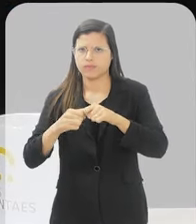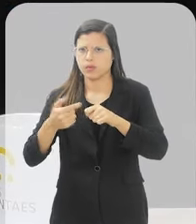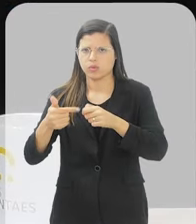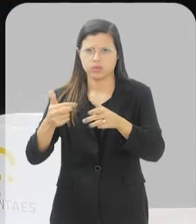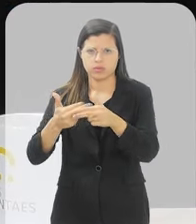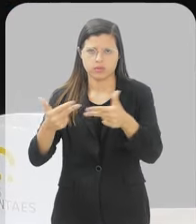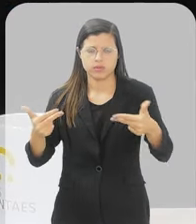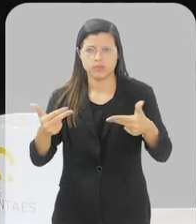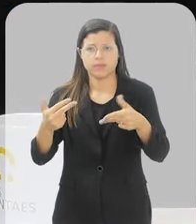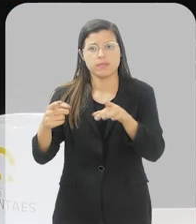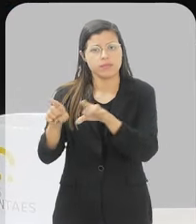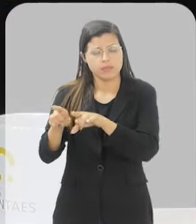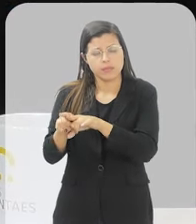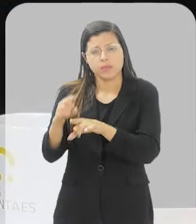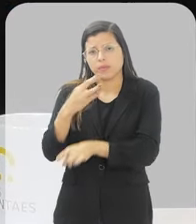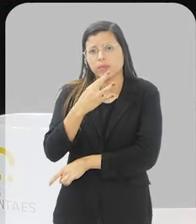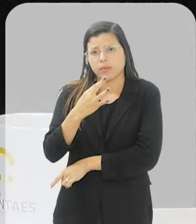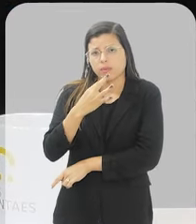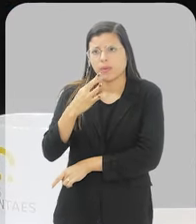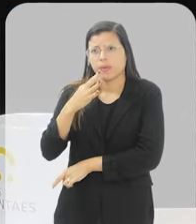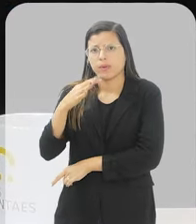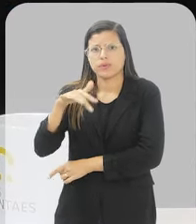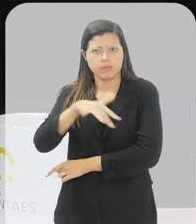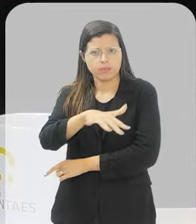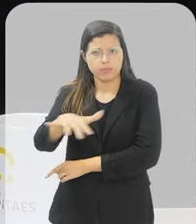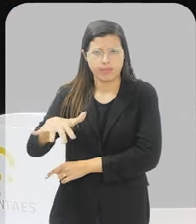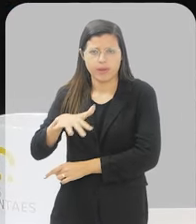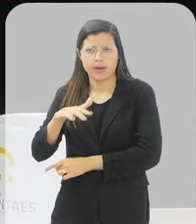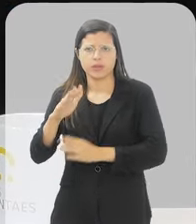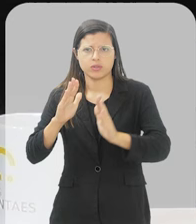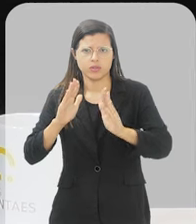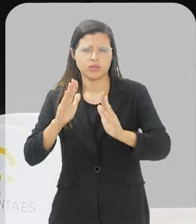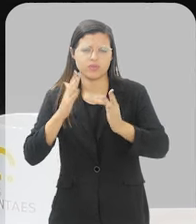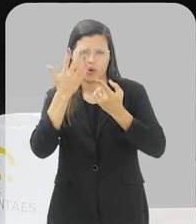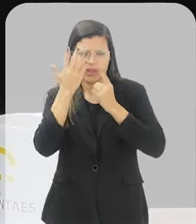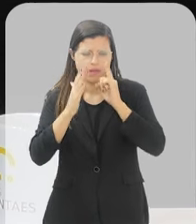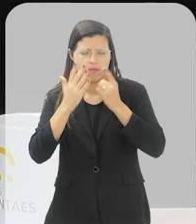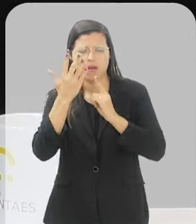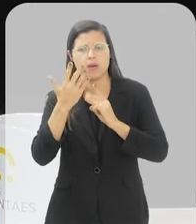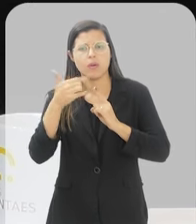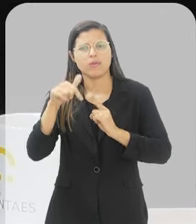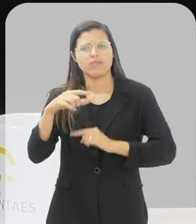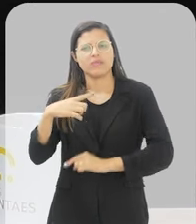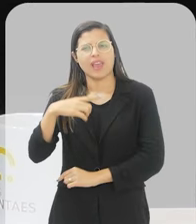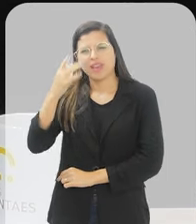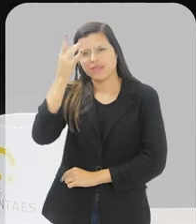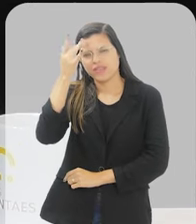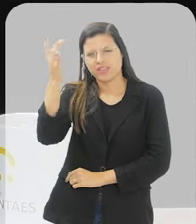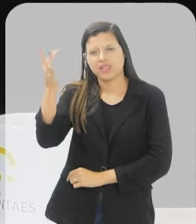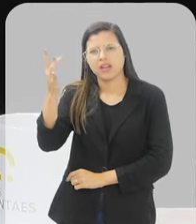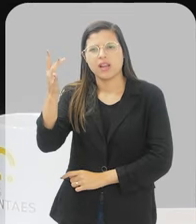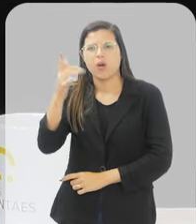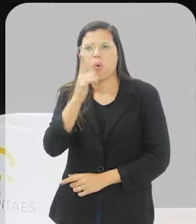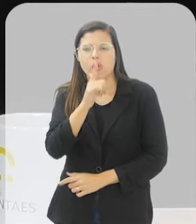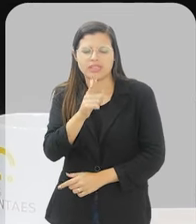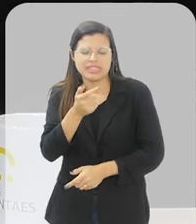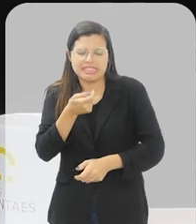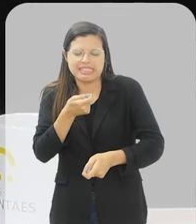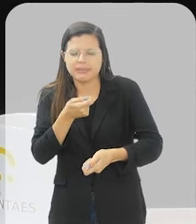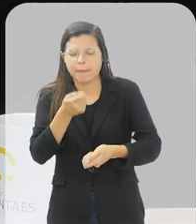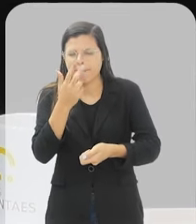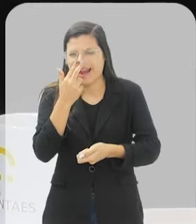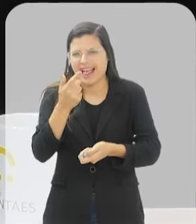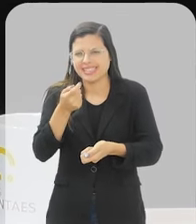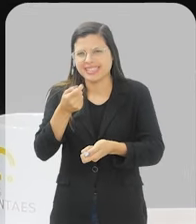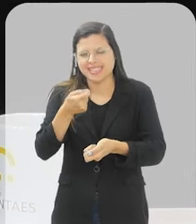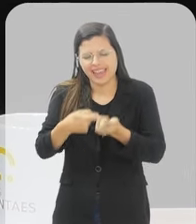ou também por conhecer mesmo, né, do ambiente do carnaval, aí tem essa facilidade de às vezes negociar alguma